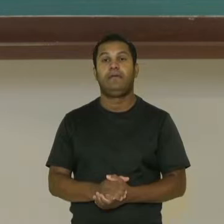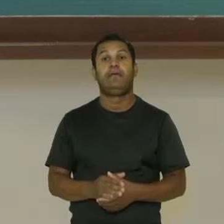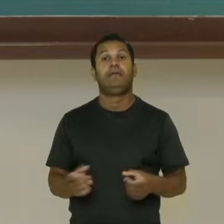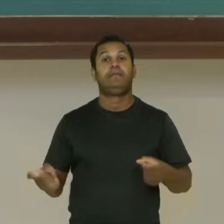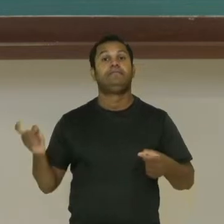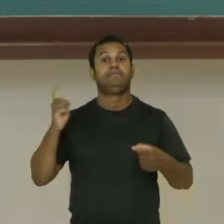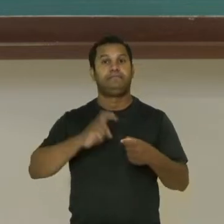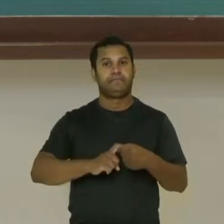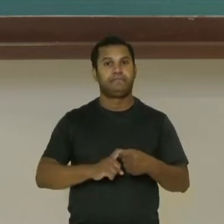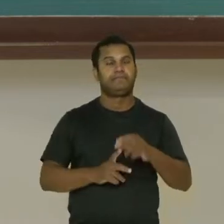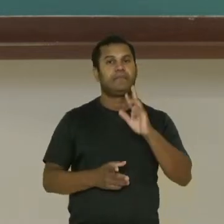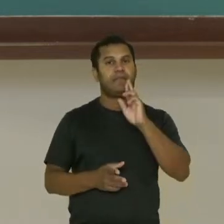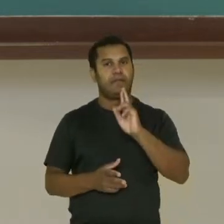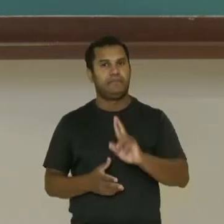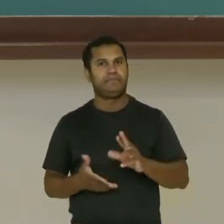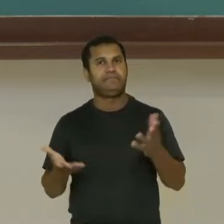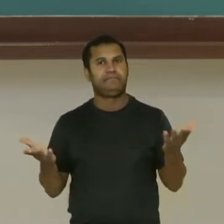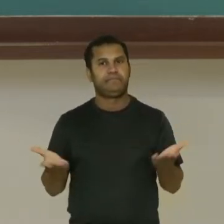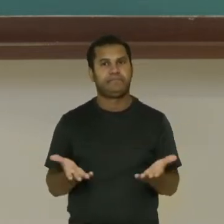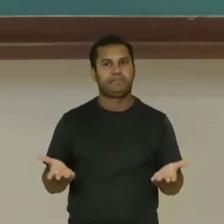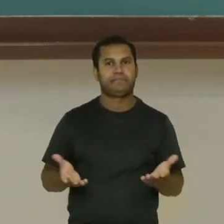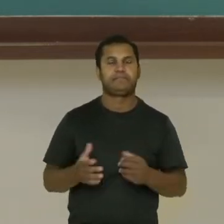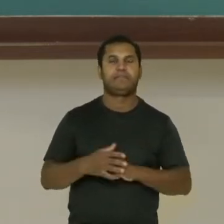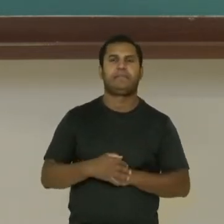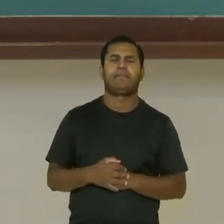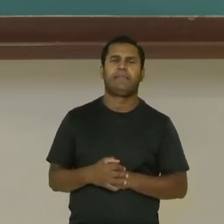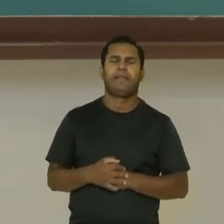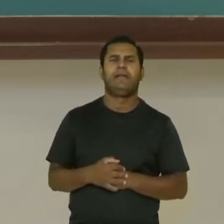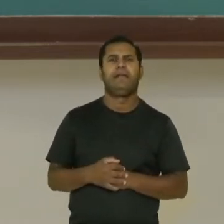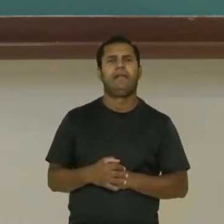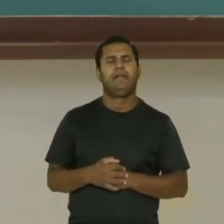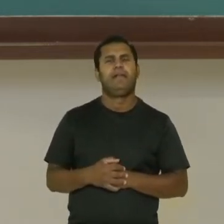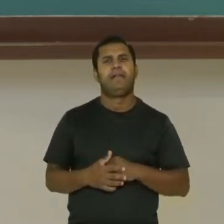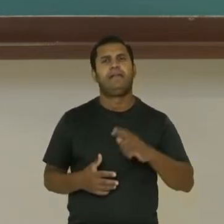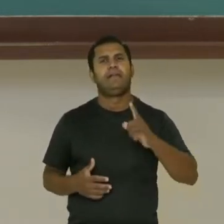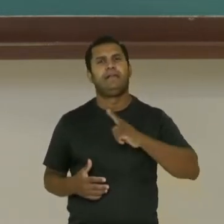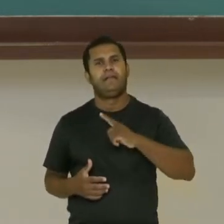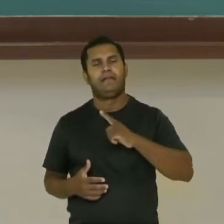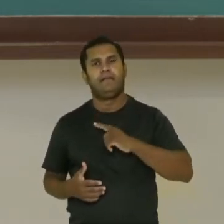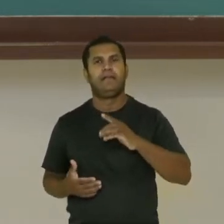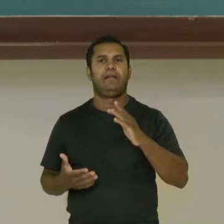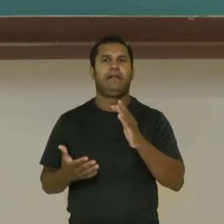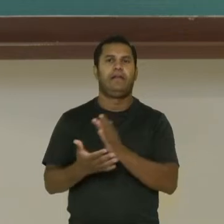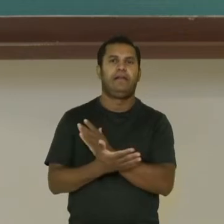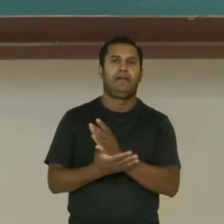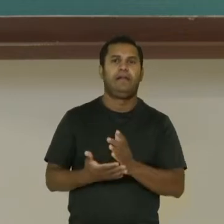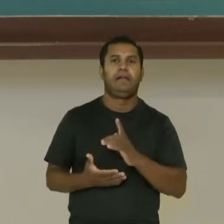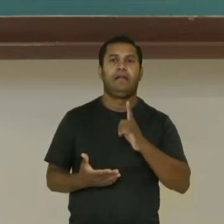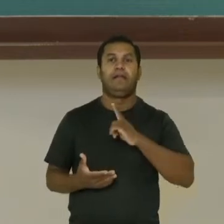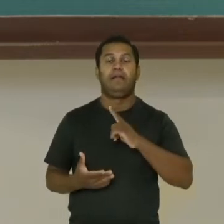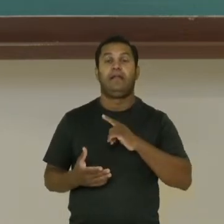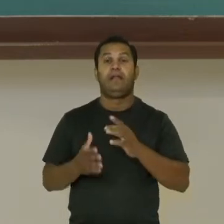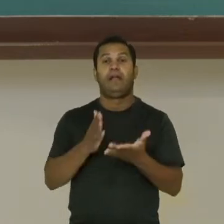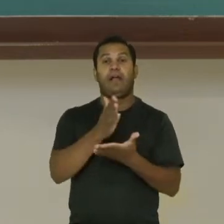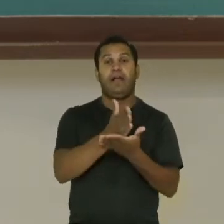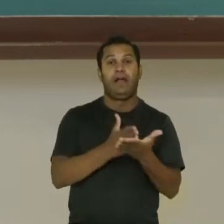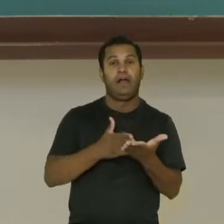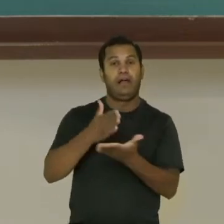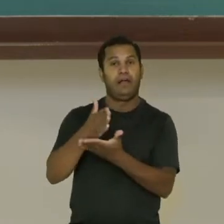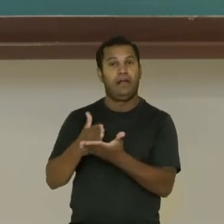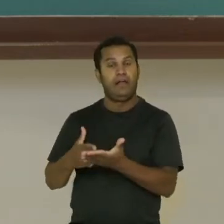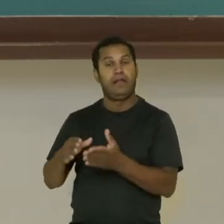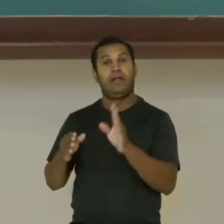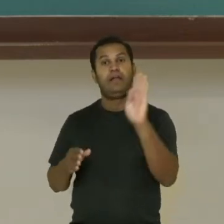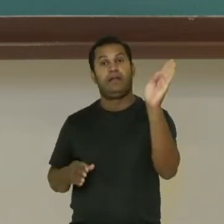Voltamos para a correção da nossa atividade, então pensando ali nas divisões do território brasileiro, na primeira divisão do